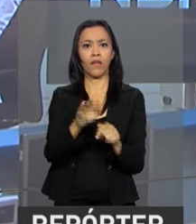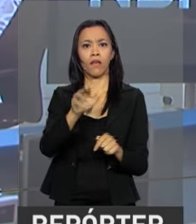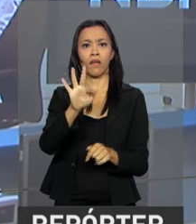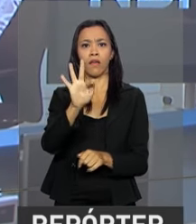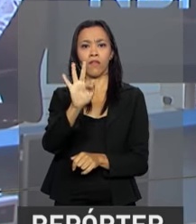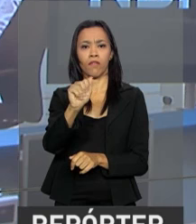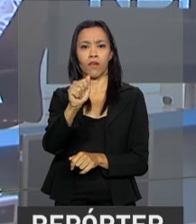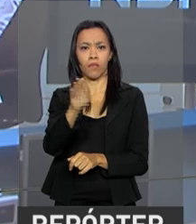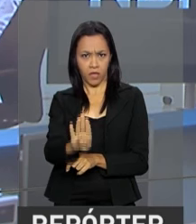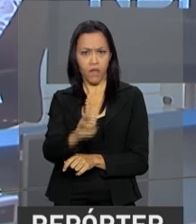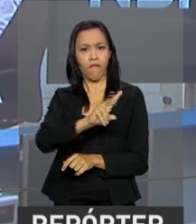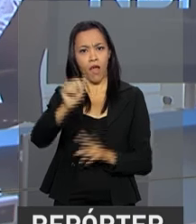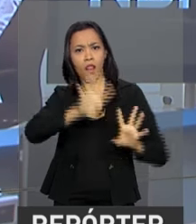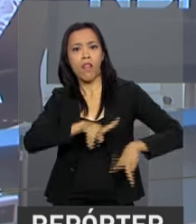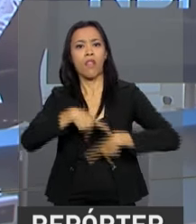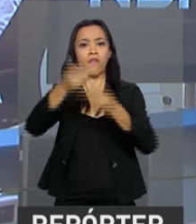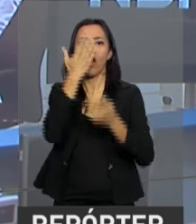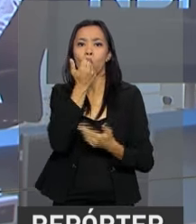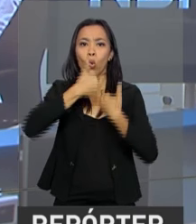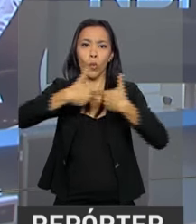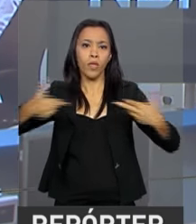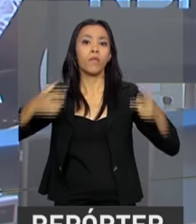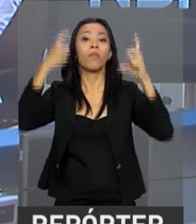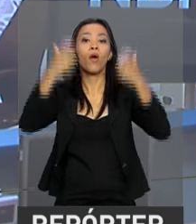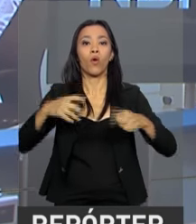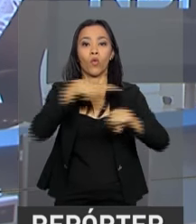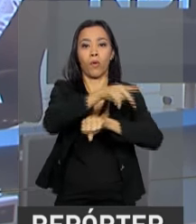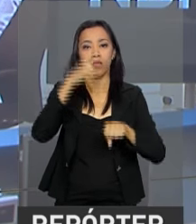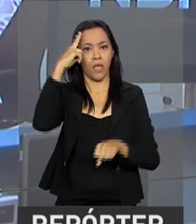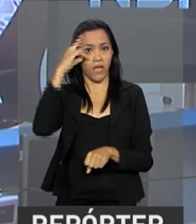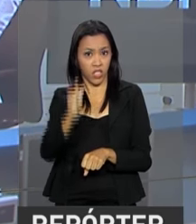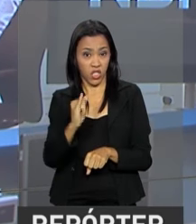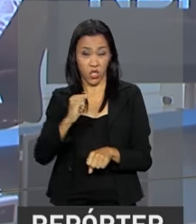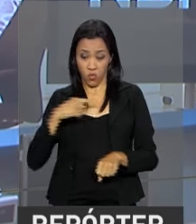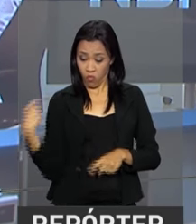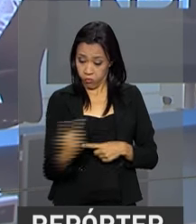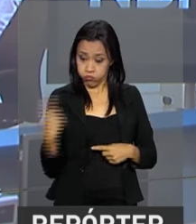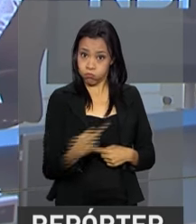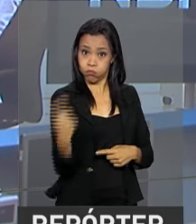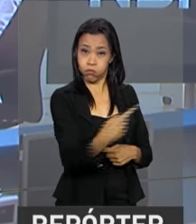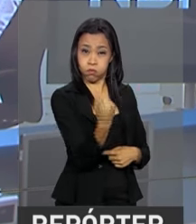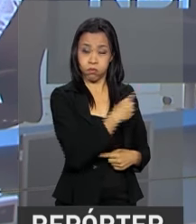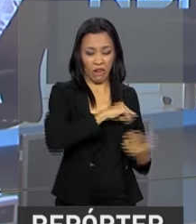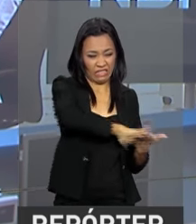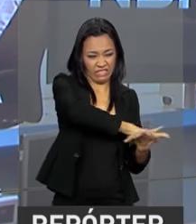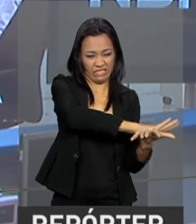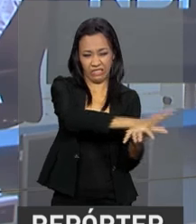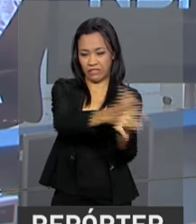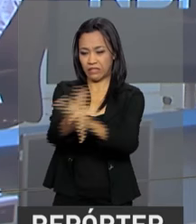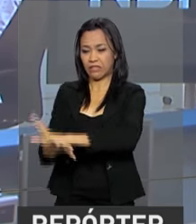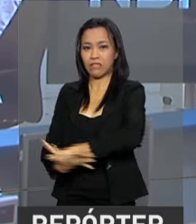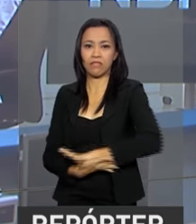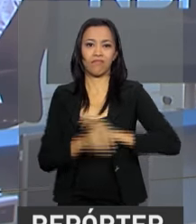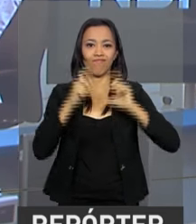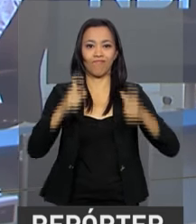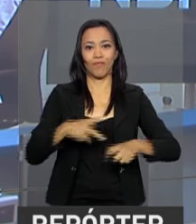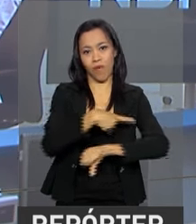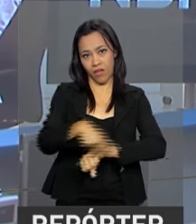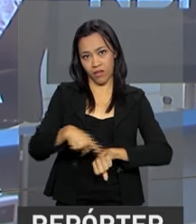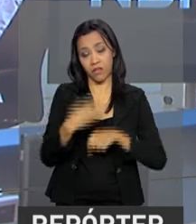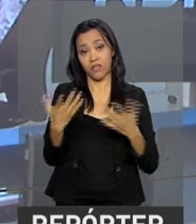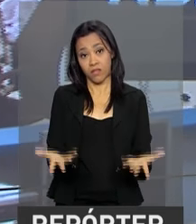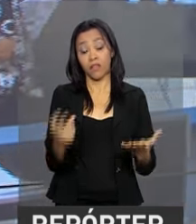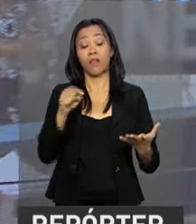mantimentos para desabrigados no Haiti. O furacão Méfio deixou morte e destruição no país no último dia 4. A